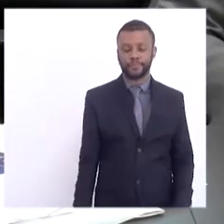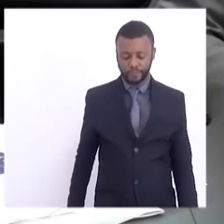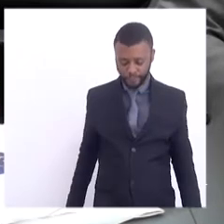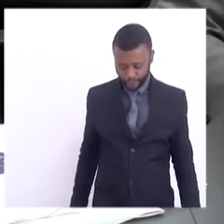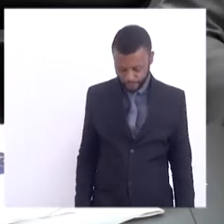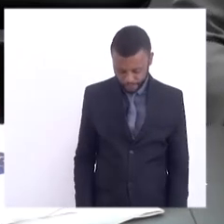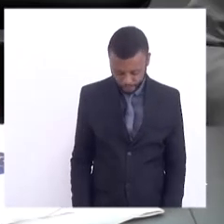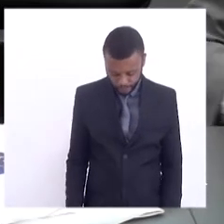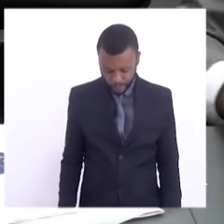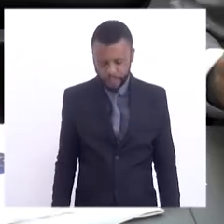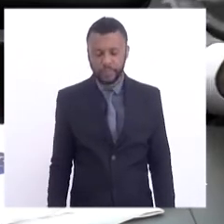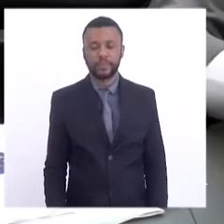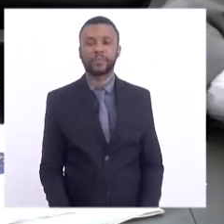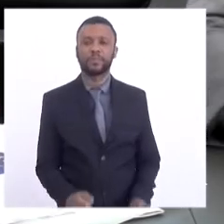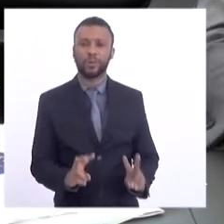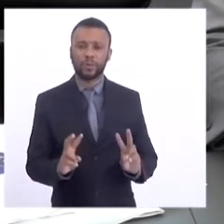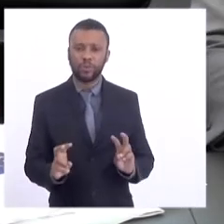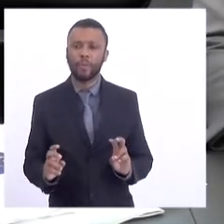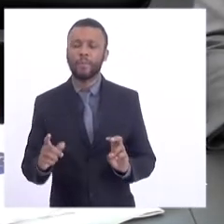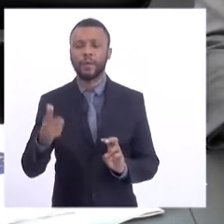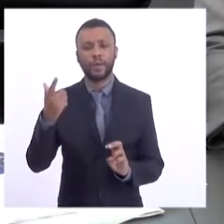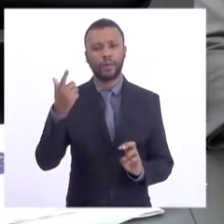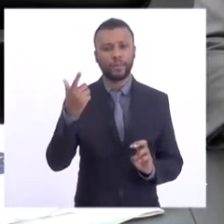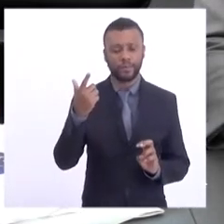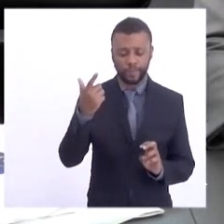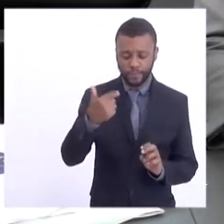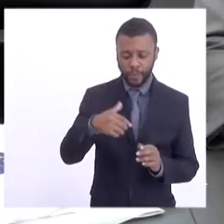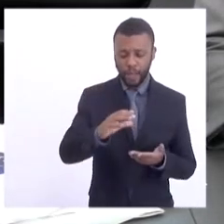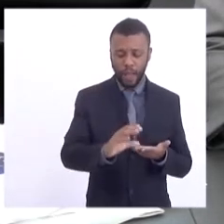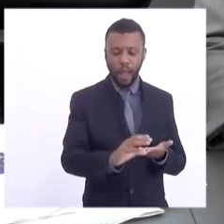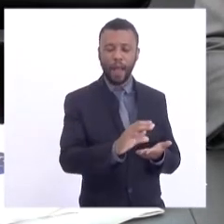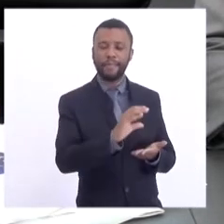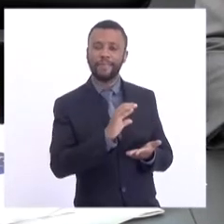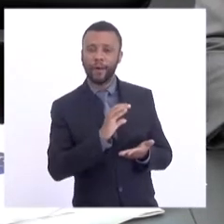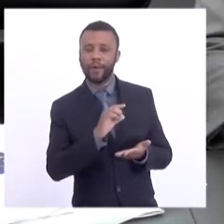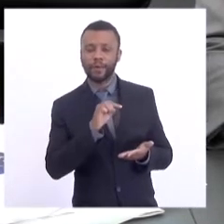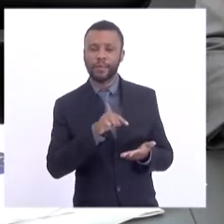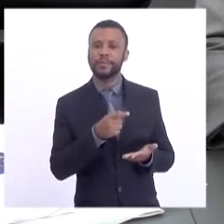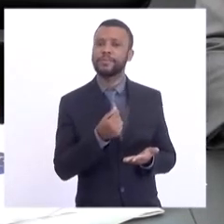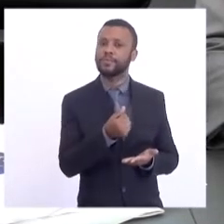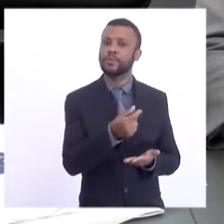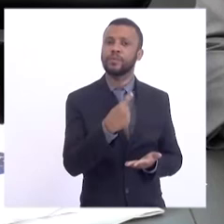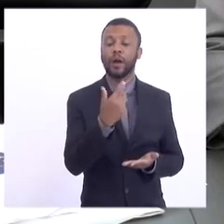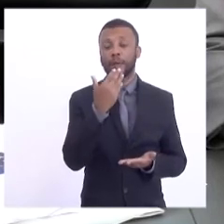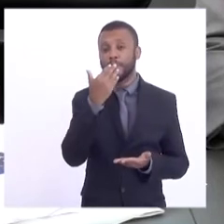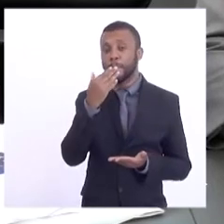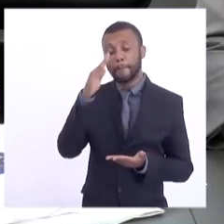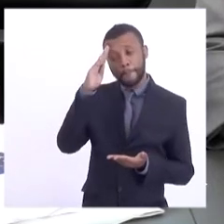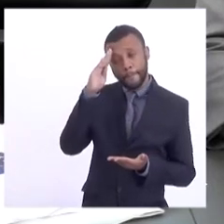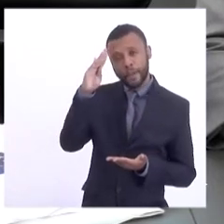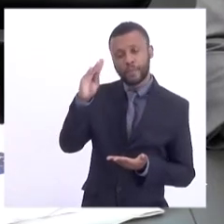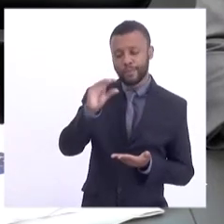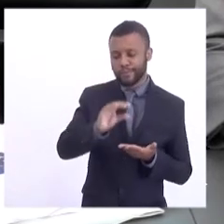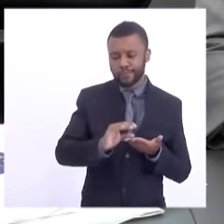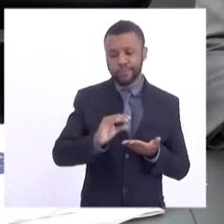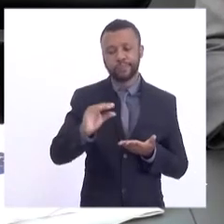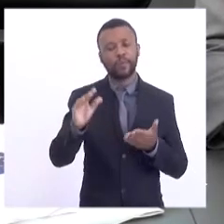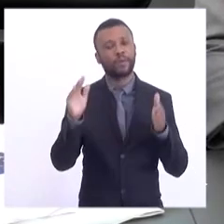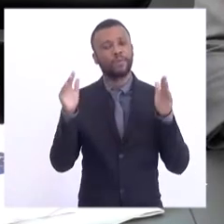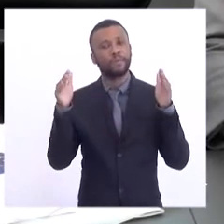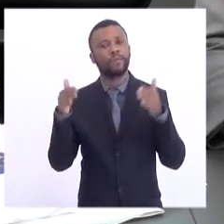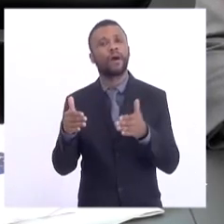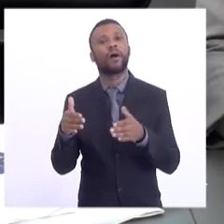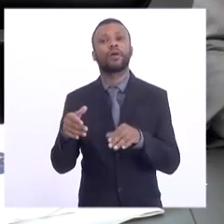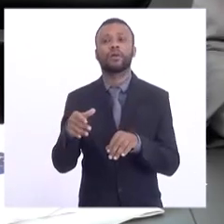importando um pouquinho a volta desse recurso a gente priorizou E aí